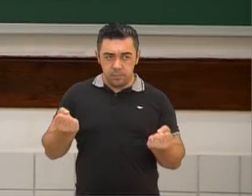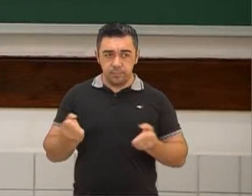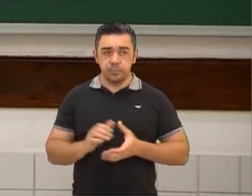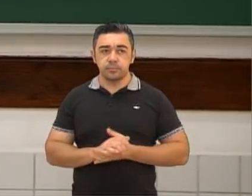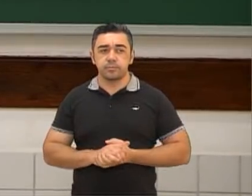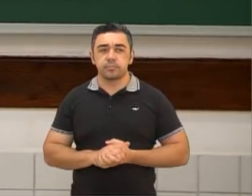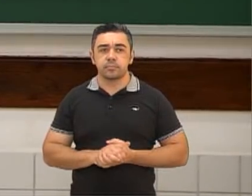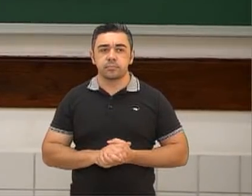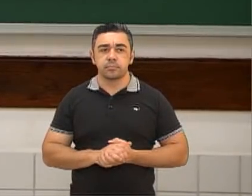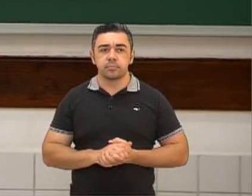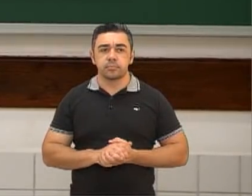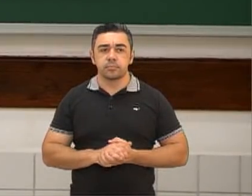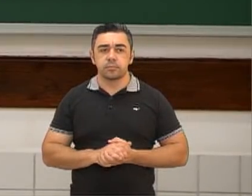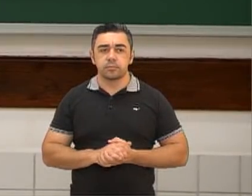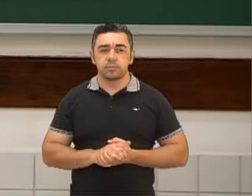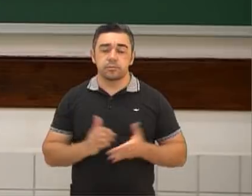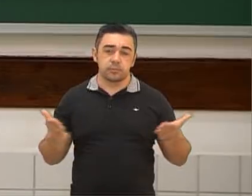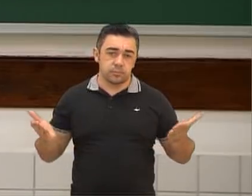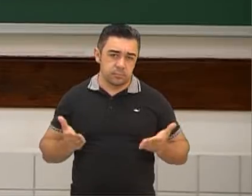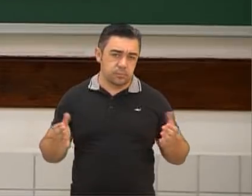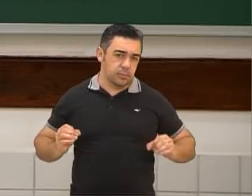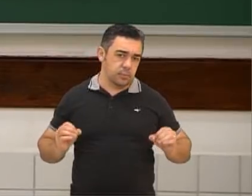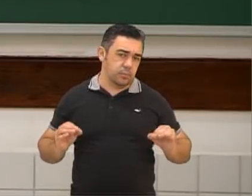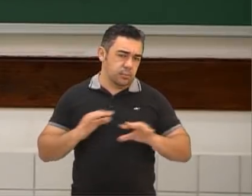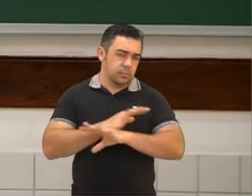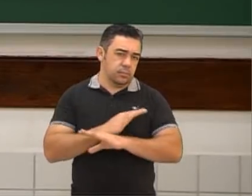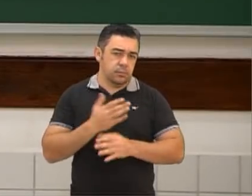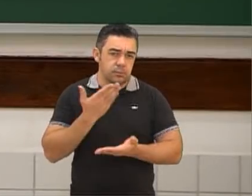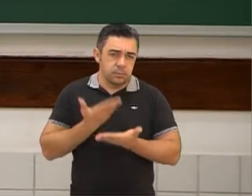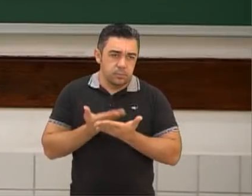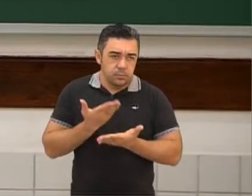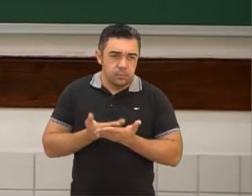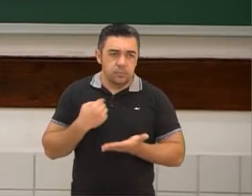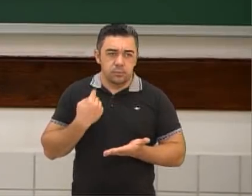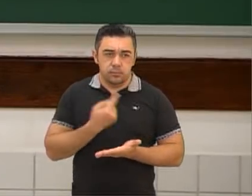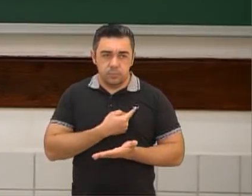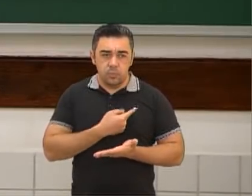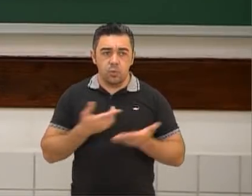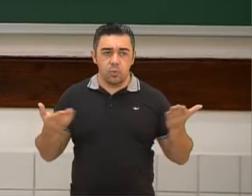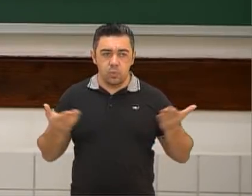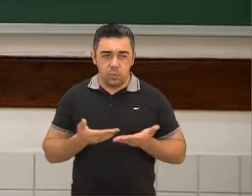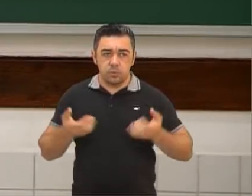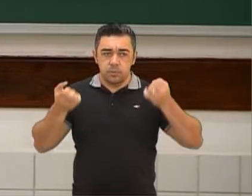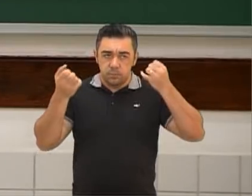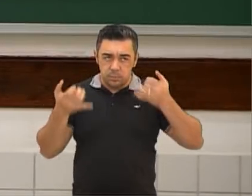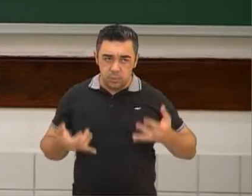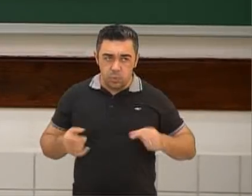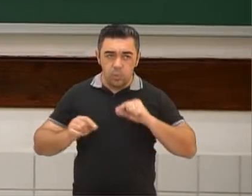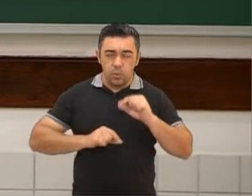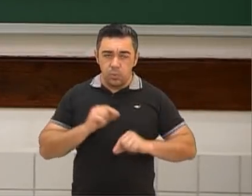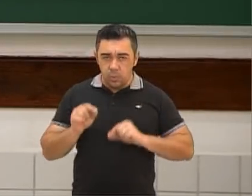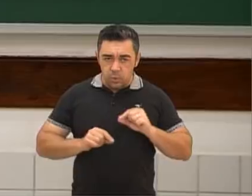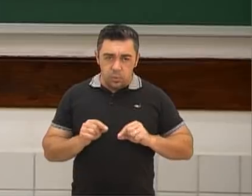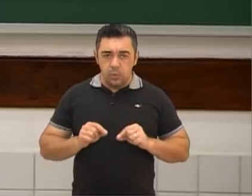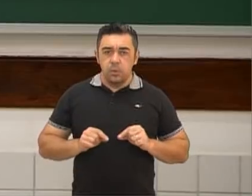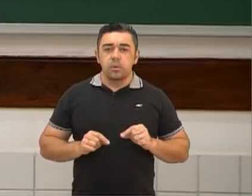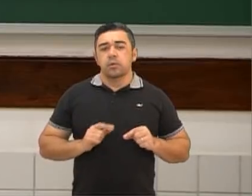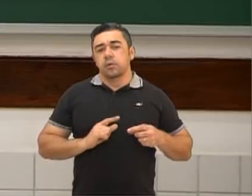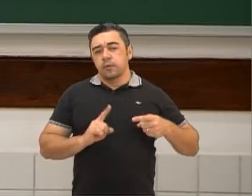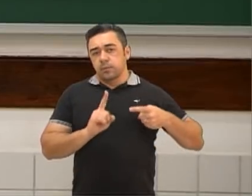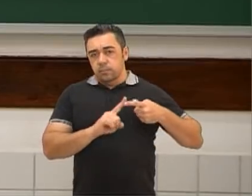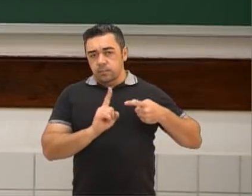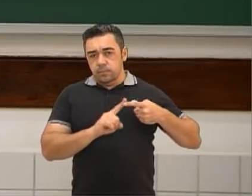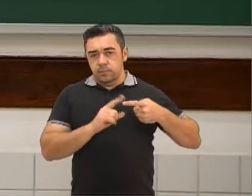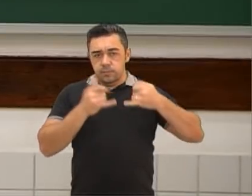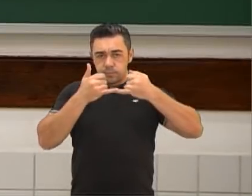Bom, nós estamos aí completando mais uma aula. Hoje a gente falou sobre a corda